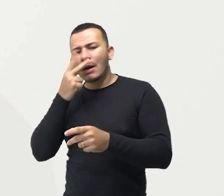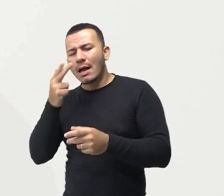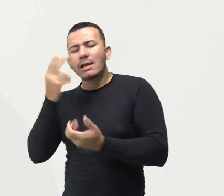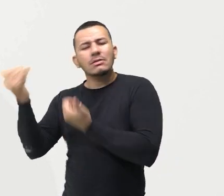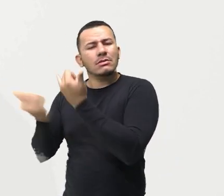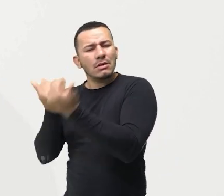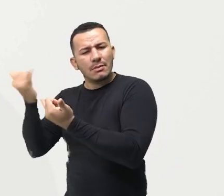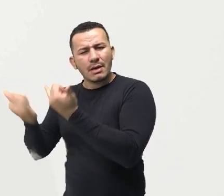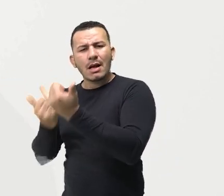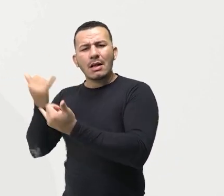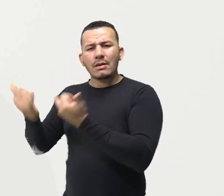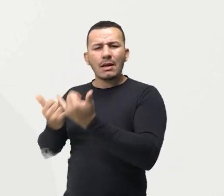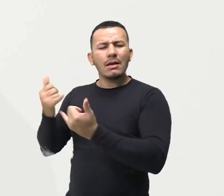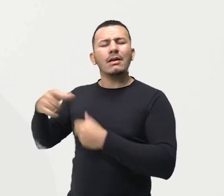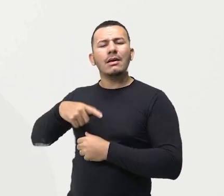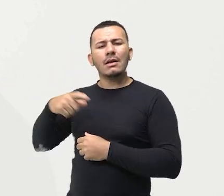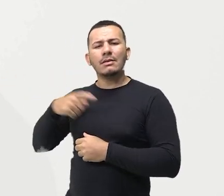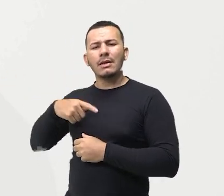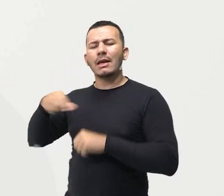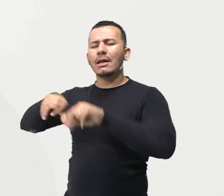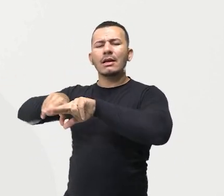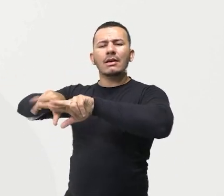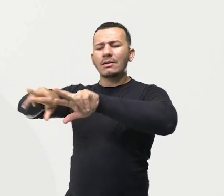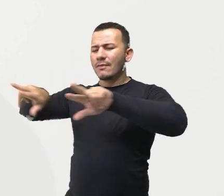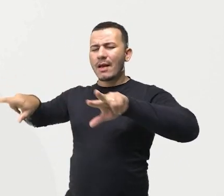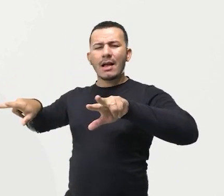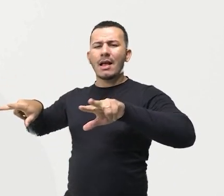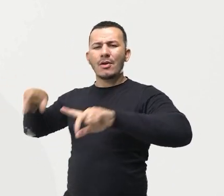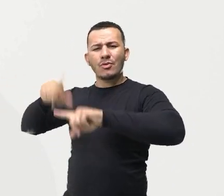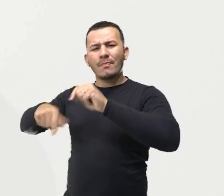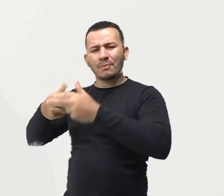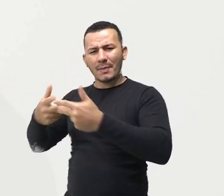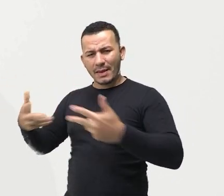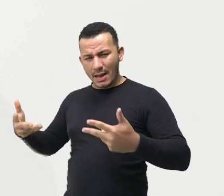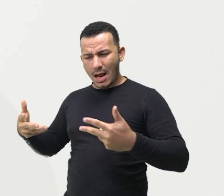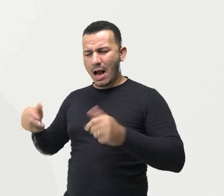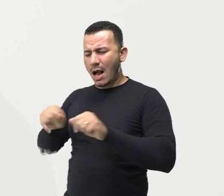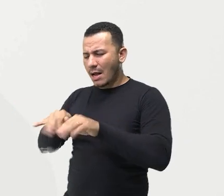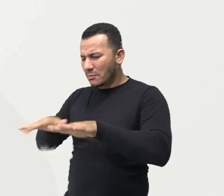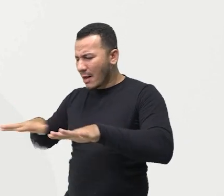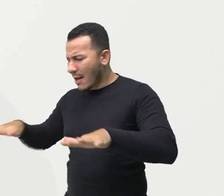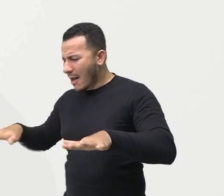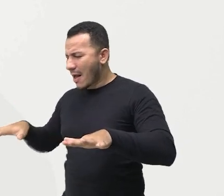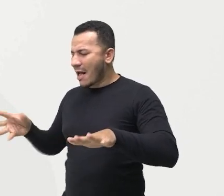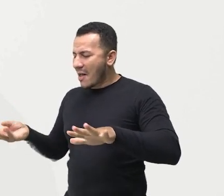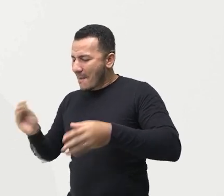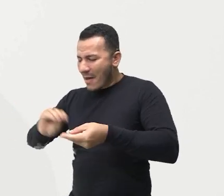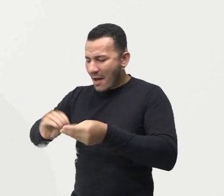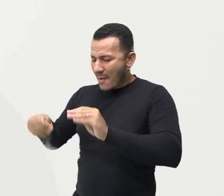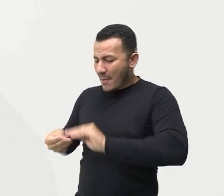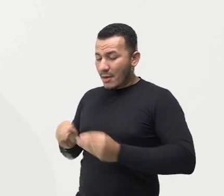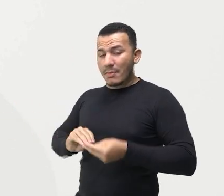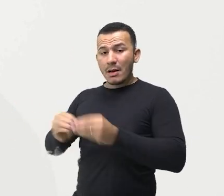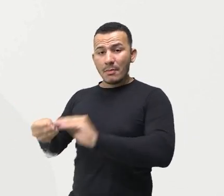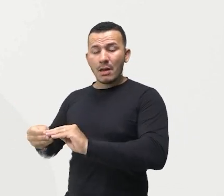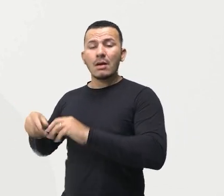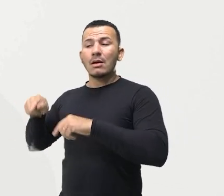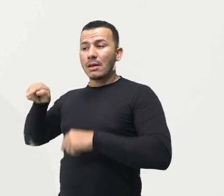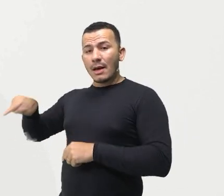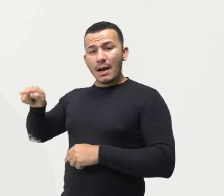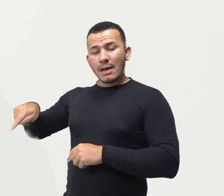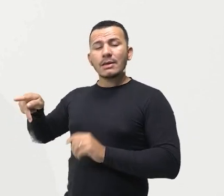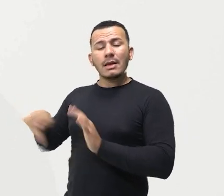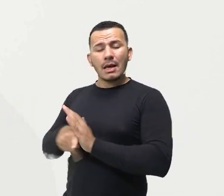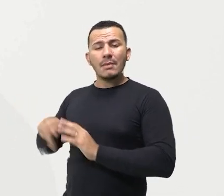jogo, certo? Um elemento que possui diversas peças e que nós vamos observar no texto que o eu lírico está a observar